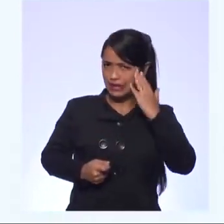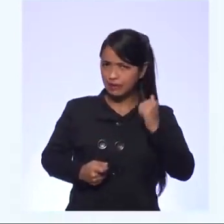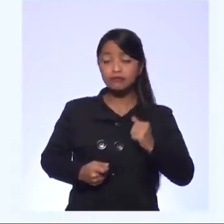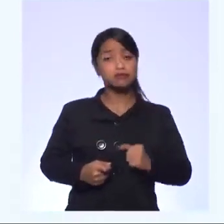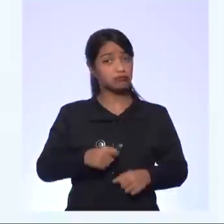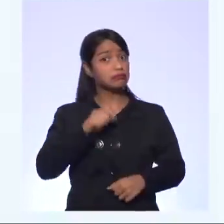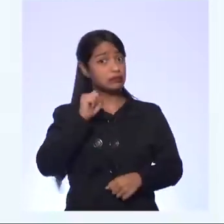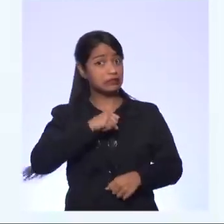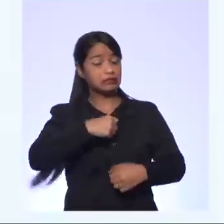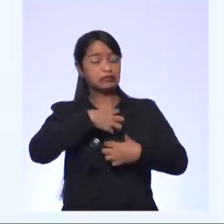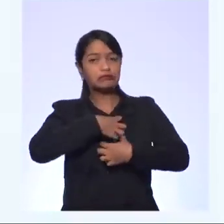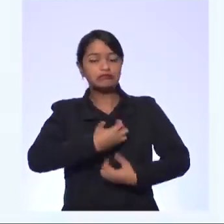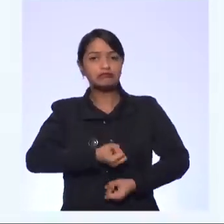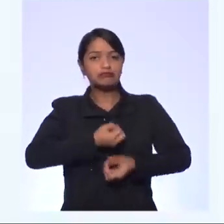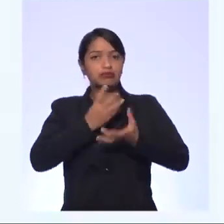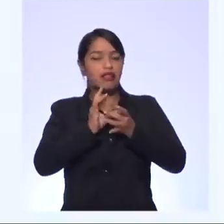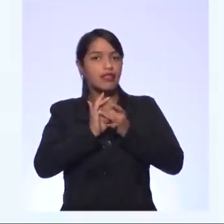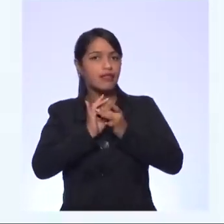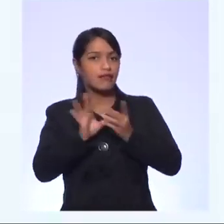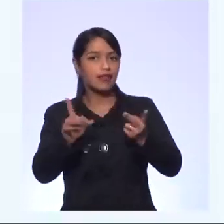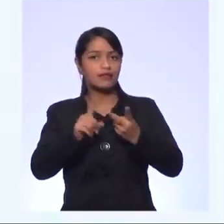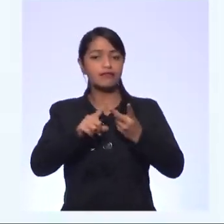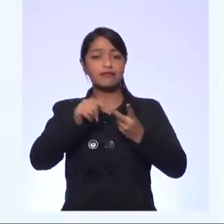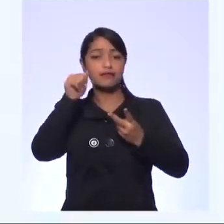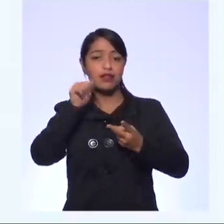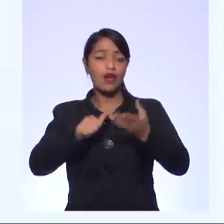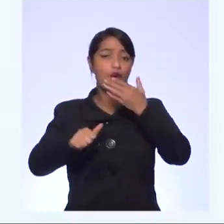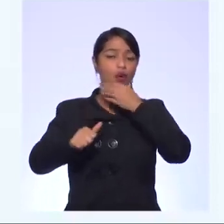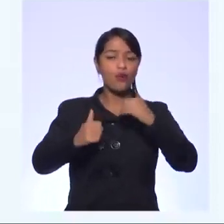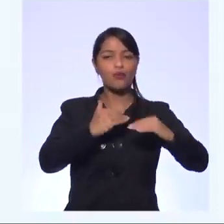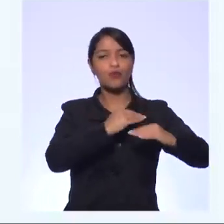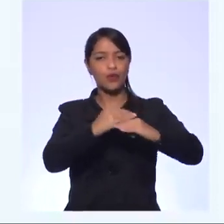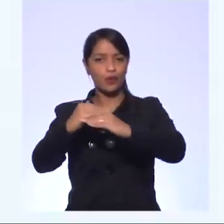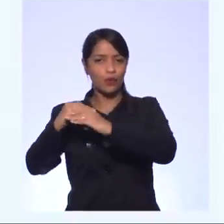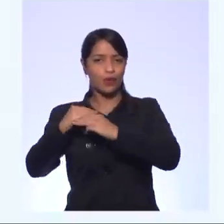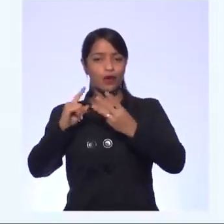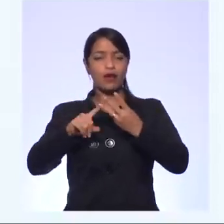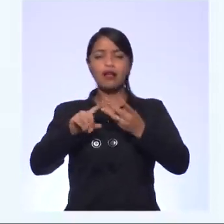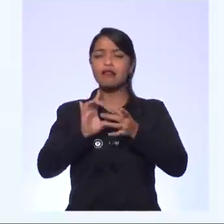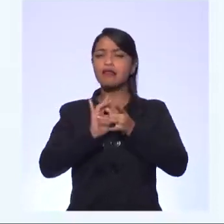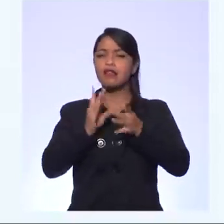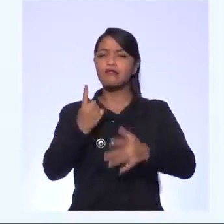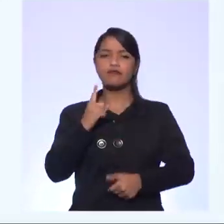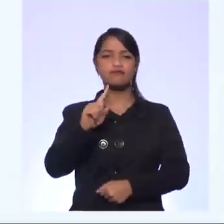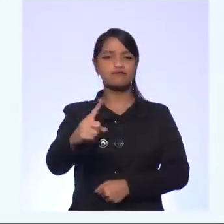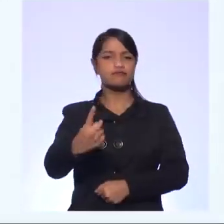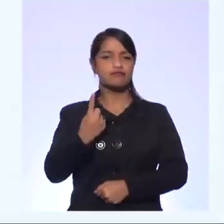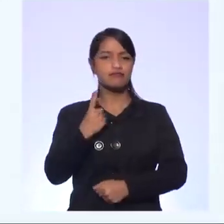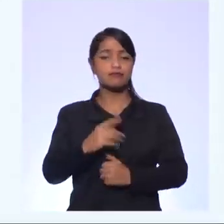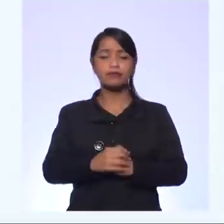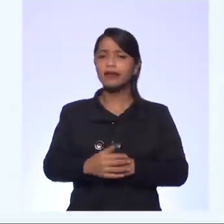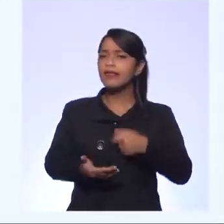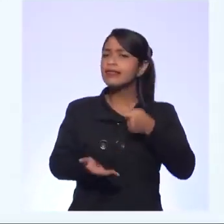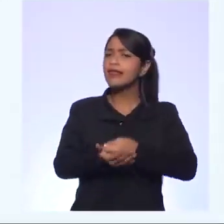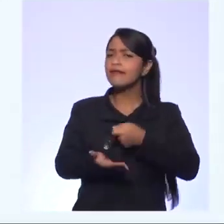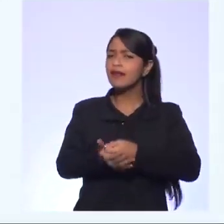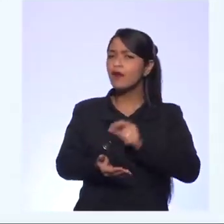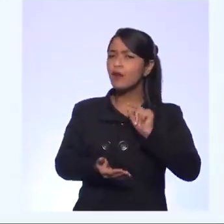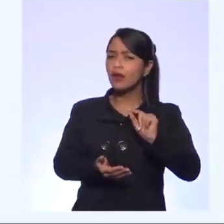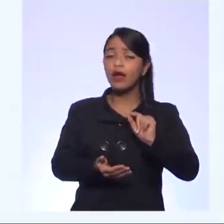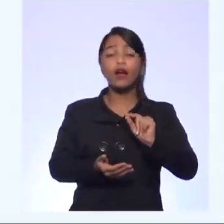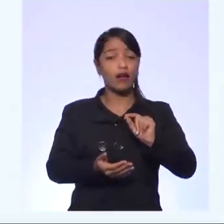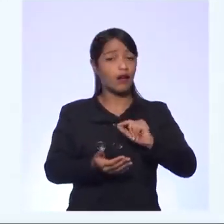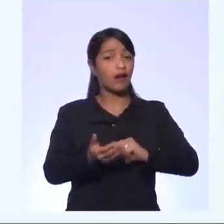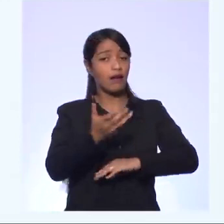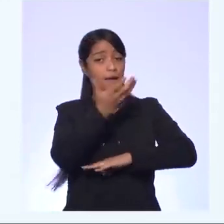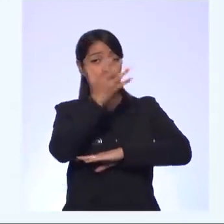expressão, igualdade entre homens e mulheres e liberdade de ir e vir. E os deveres? Proteger o meio ambiente,